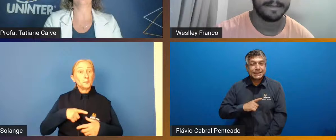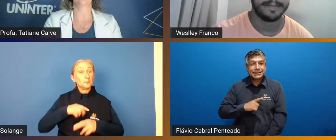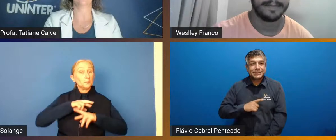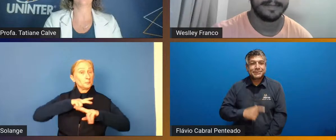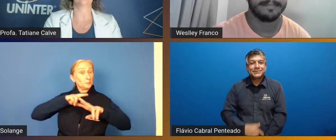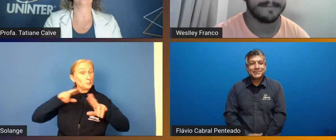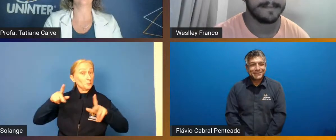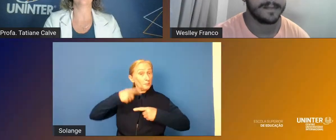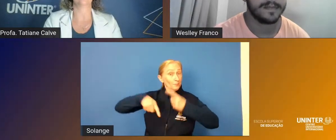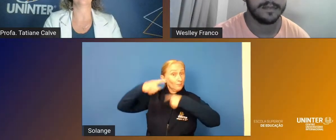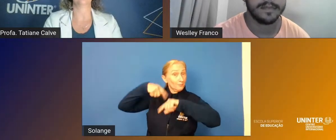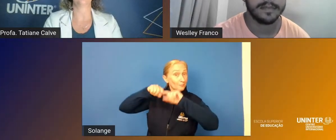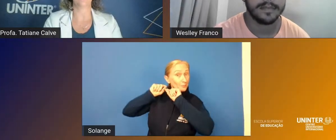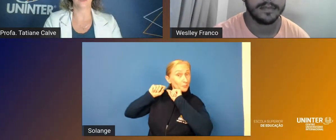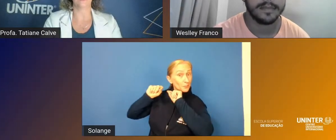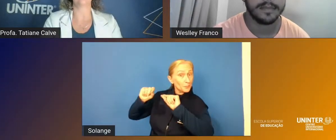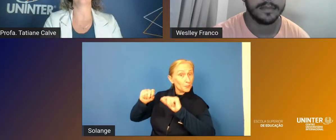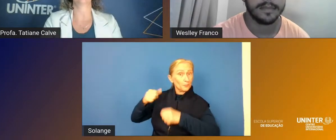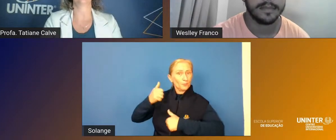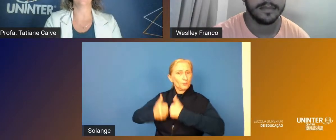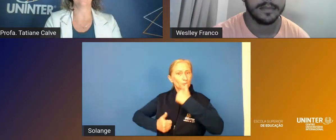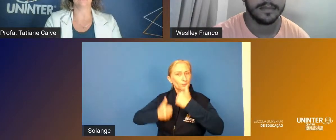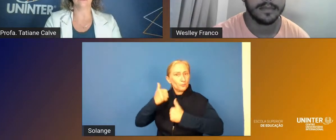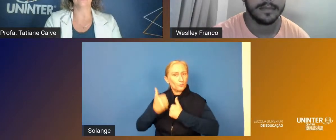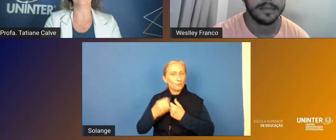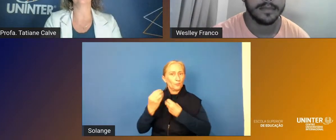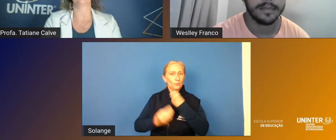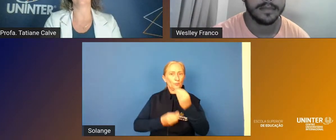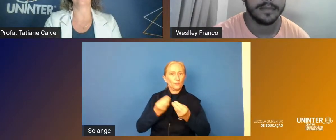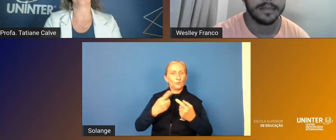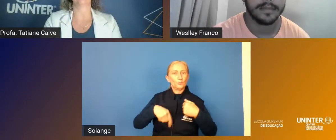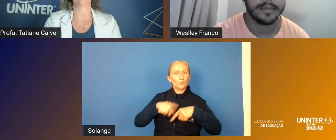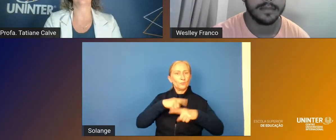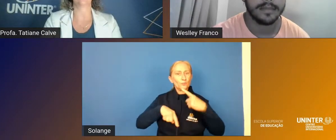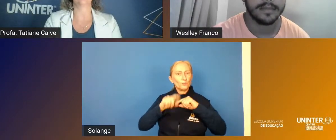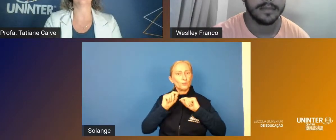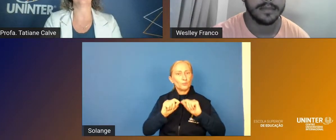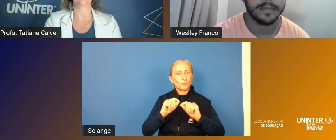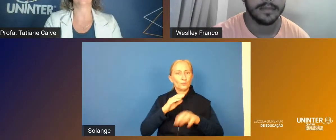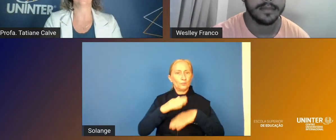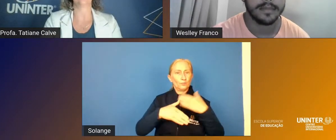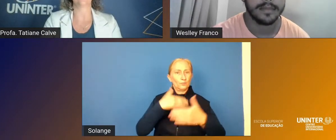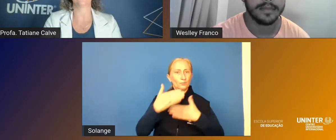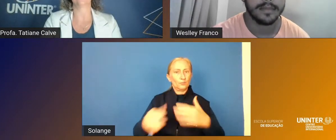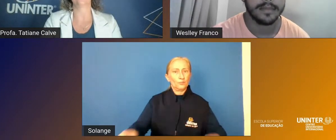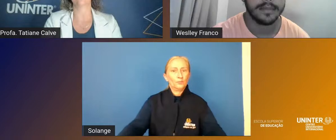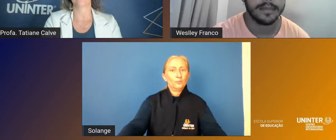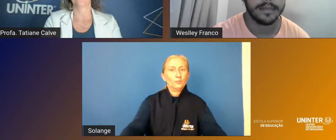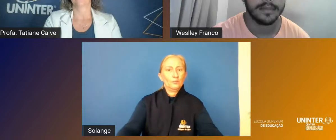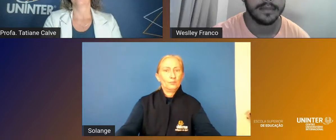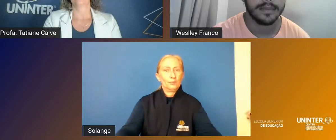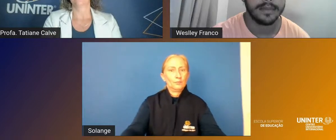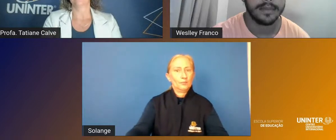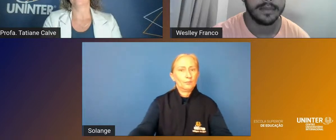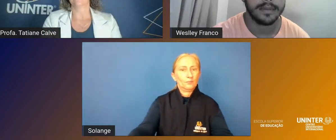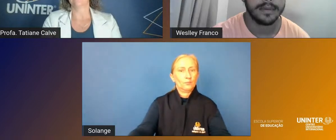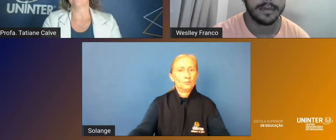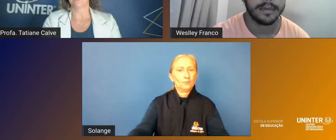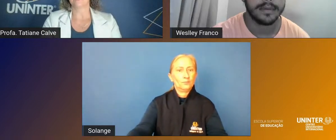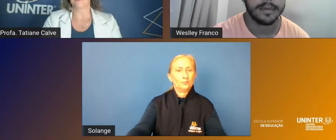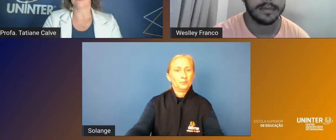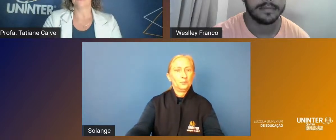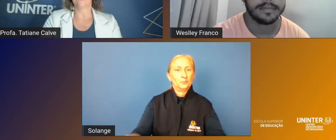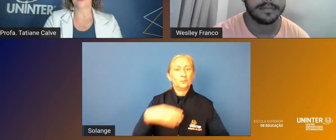sobre a evolução do futebol como que foi evoluindo ao decorrer dos anos que